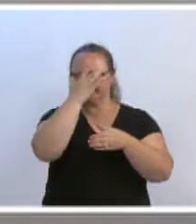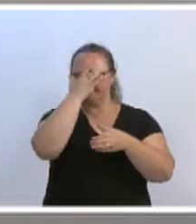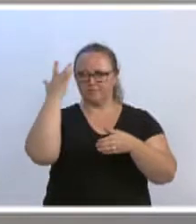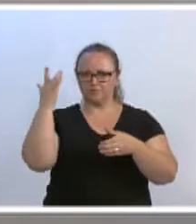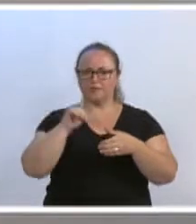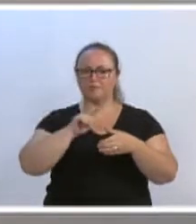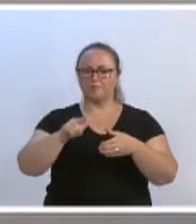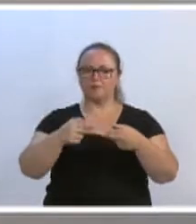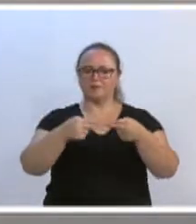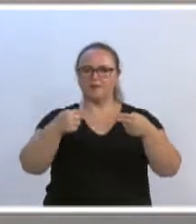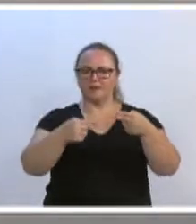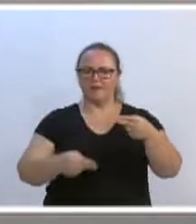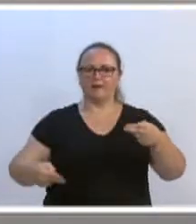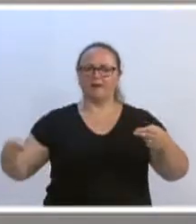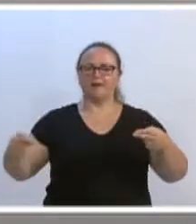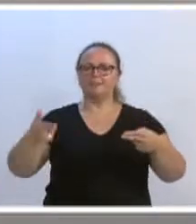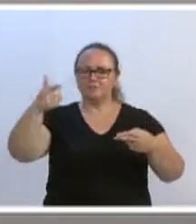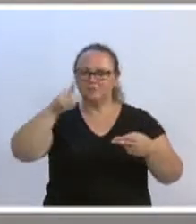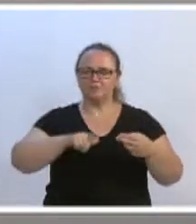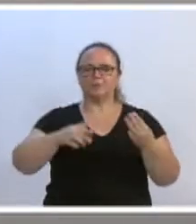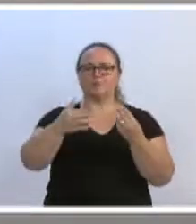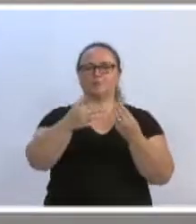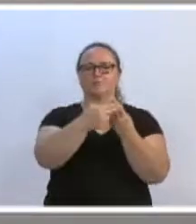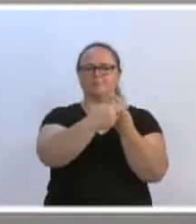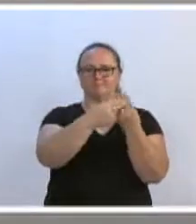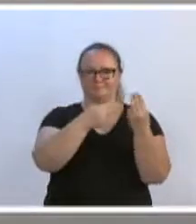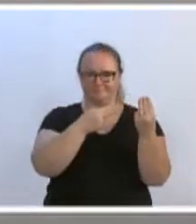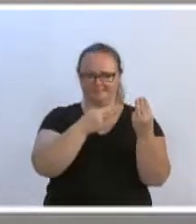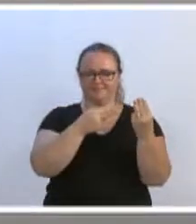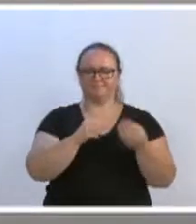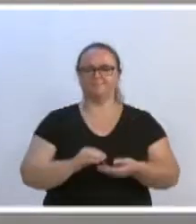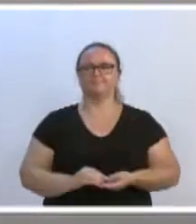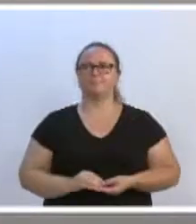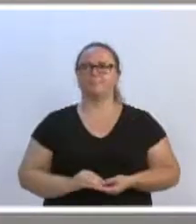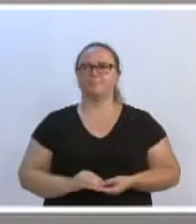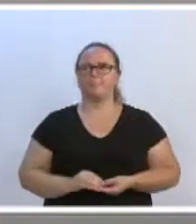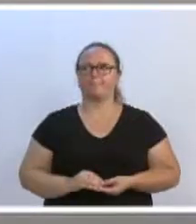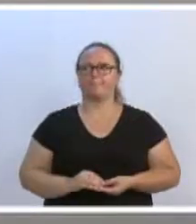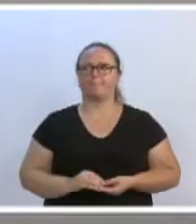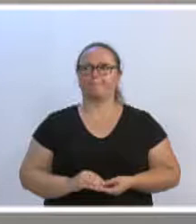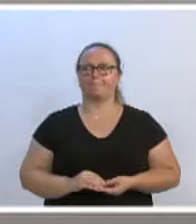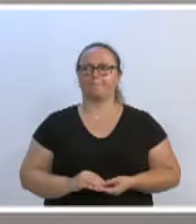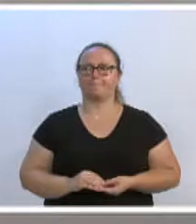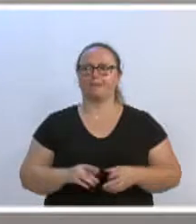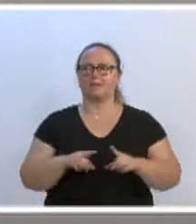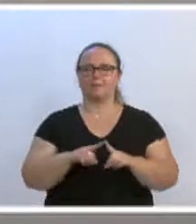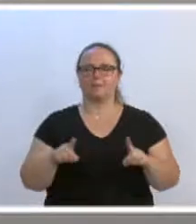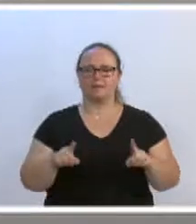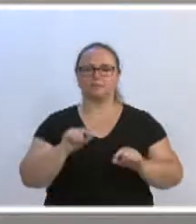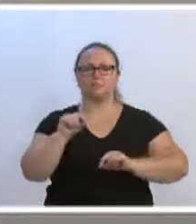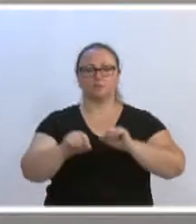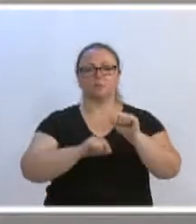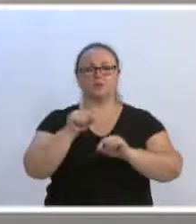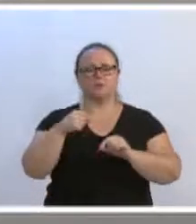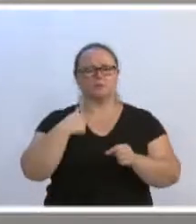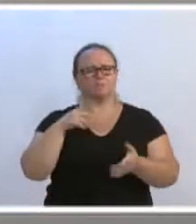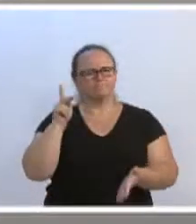da policlínica aqui na cidade de blumenau mas o que me deixou bastante triste